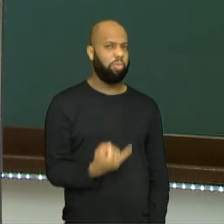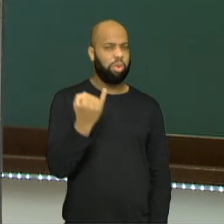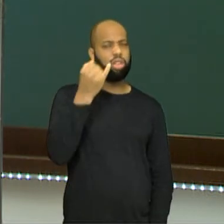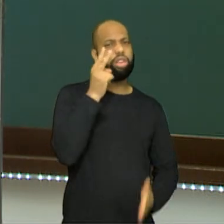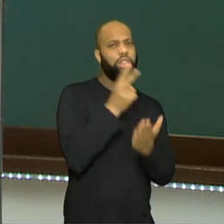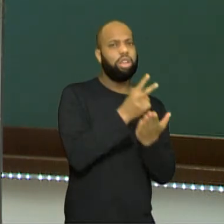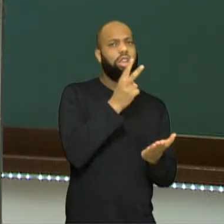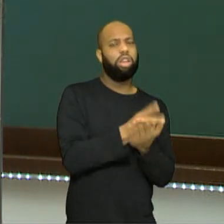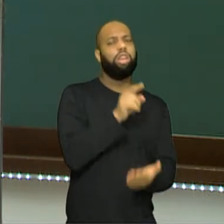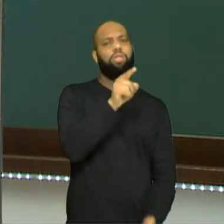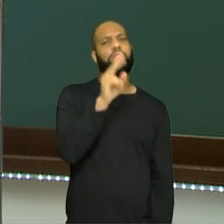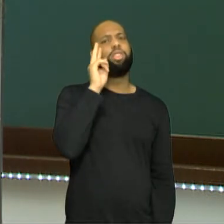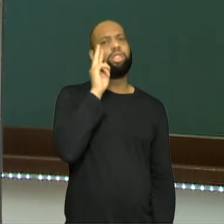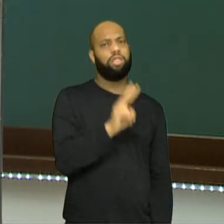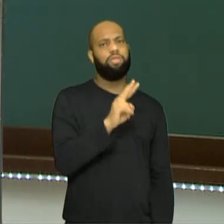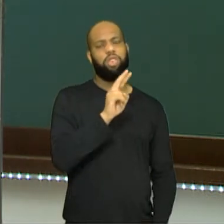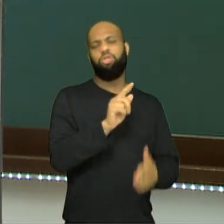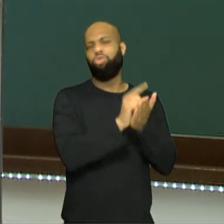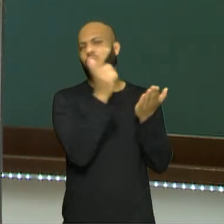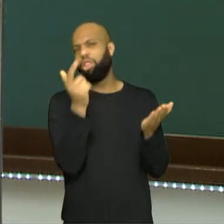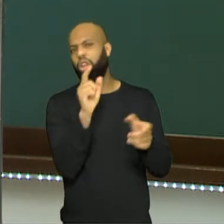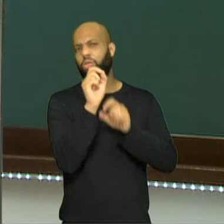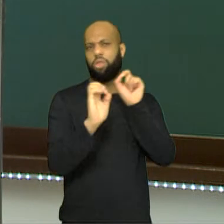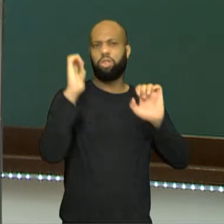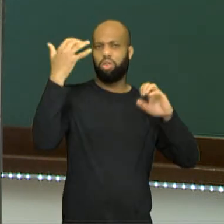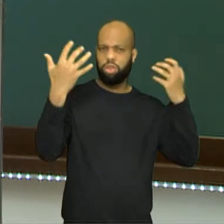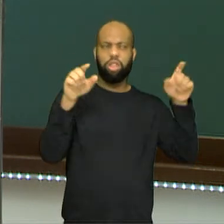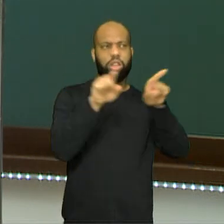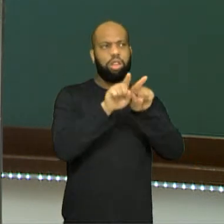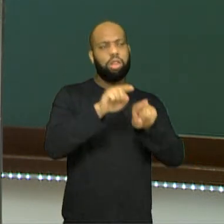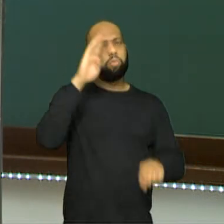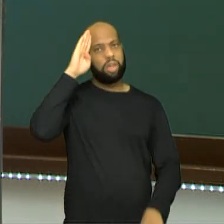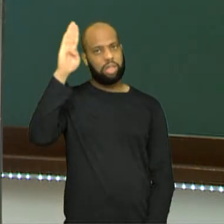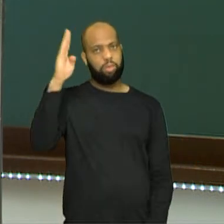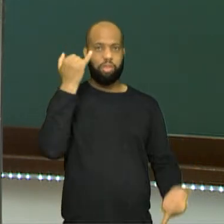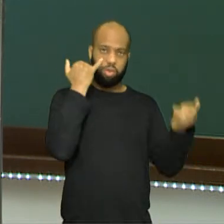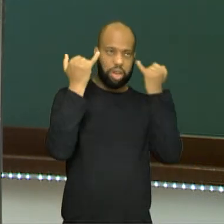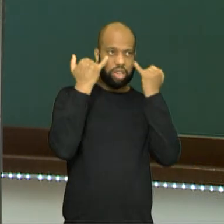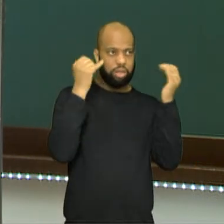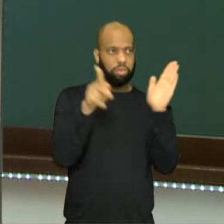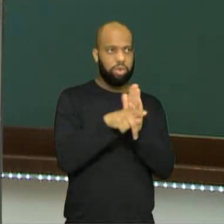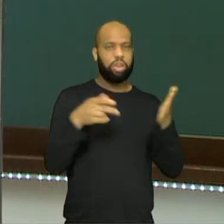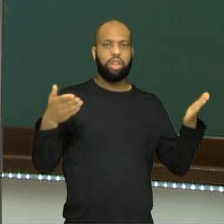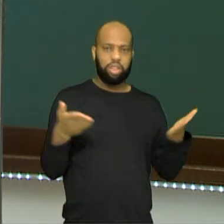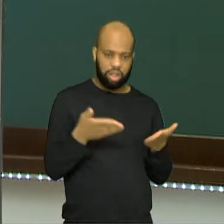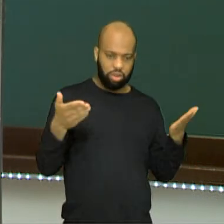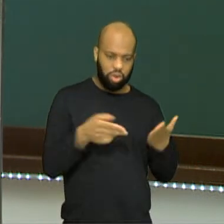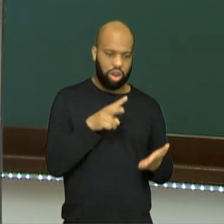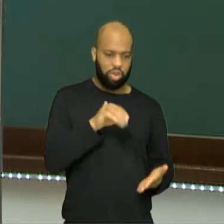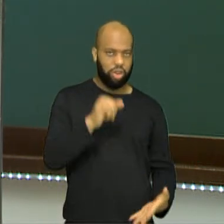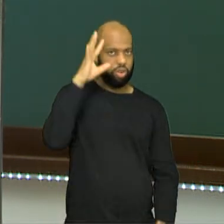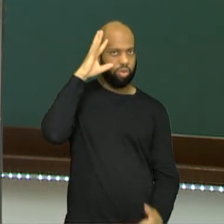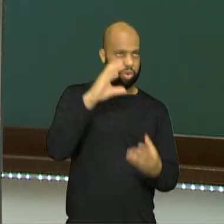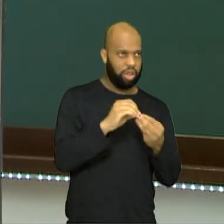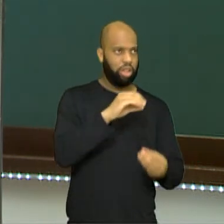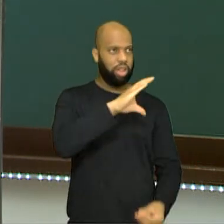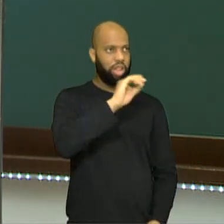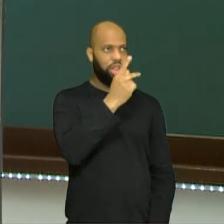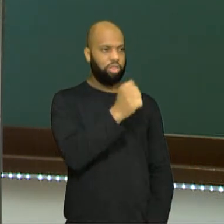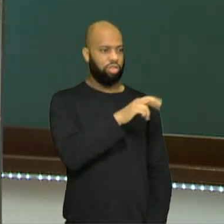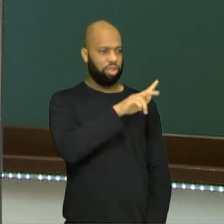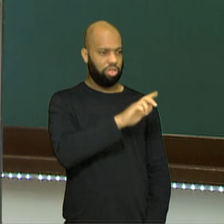sempre atualizados sobre o que acontece, sobre as principais informações da atualidade para compreenderem as